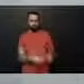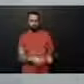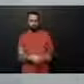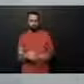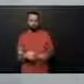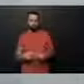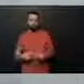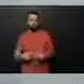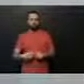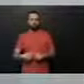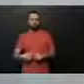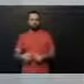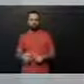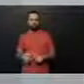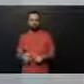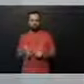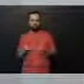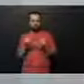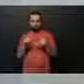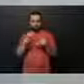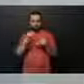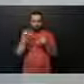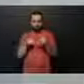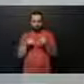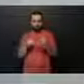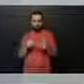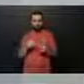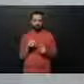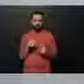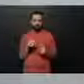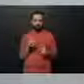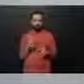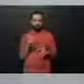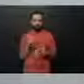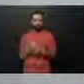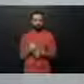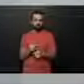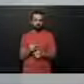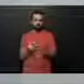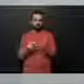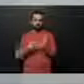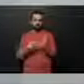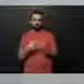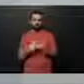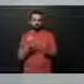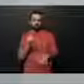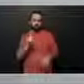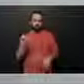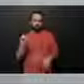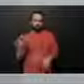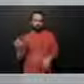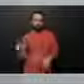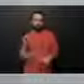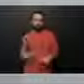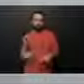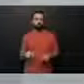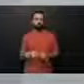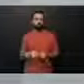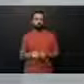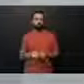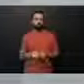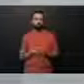100. Lembrando que cada placa dessa equivale a uma centena, que é a mesma coisa que 100 cubinhos desse.